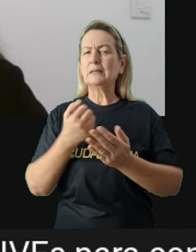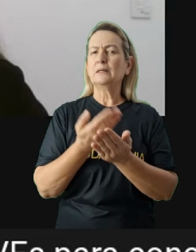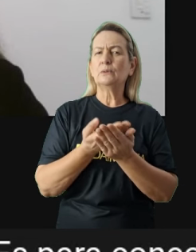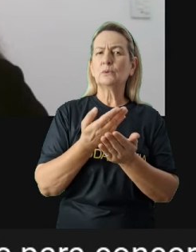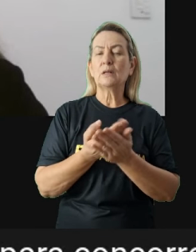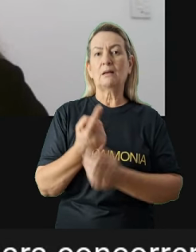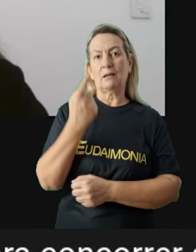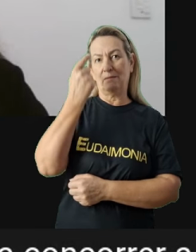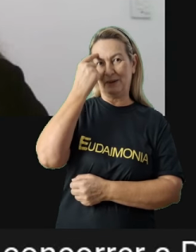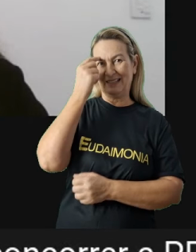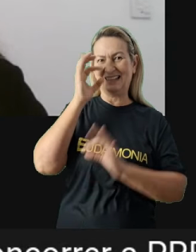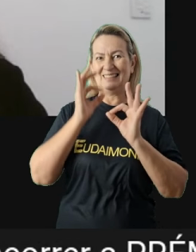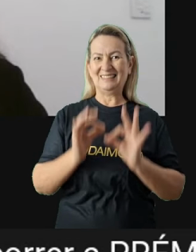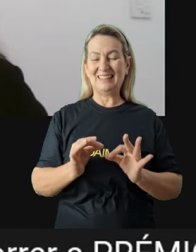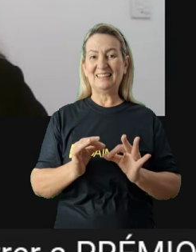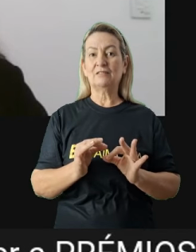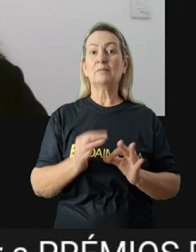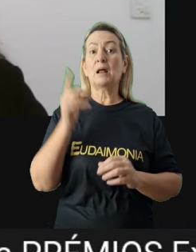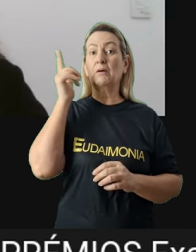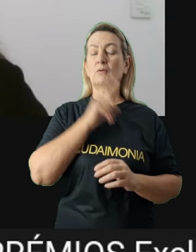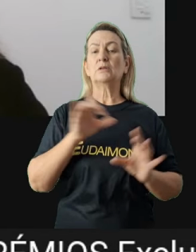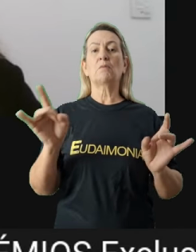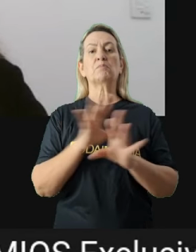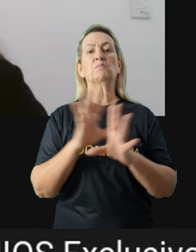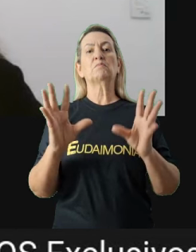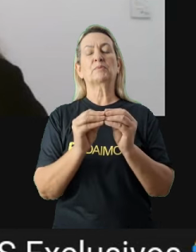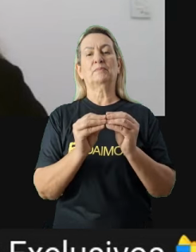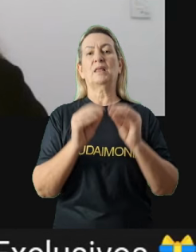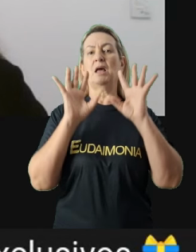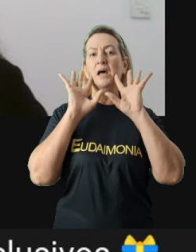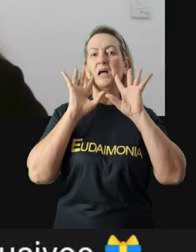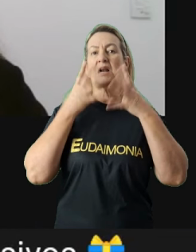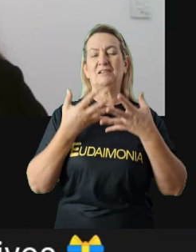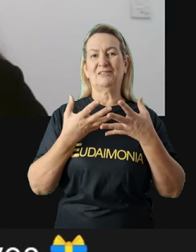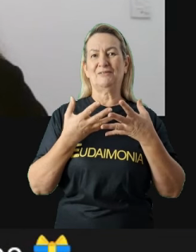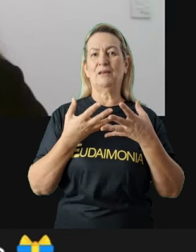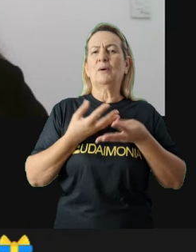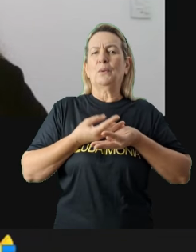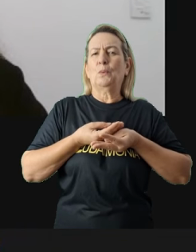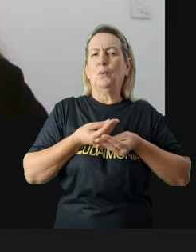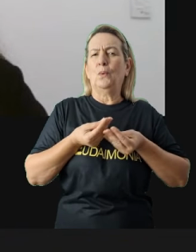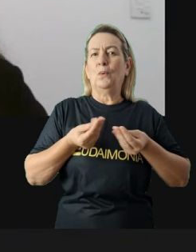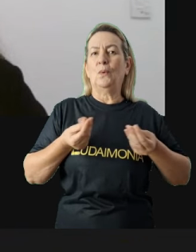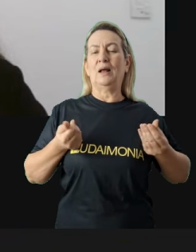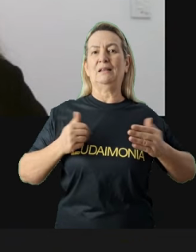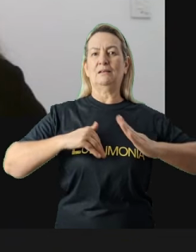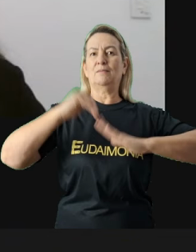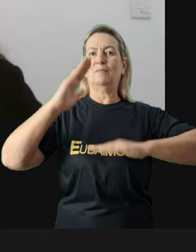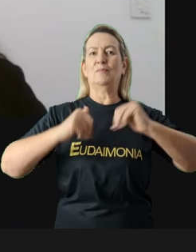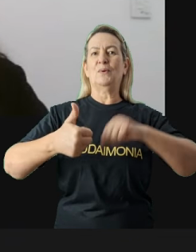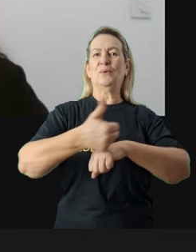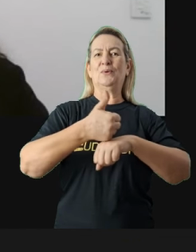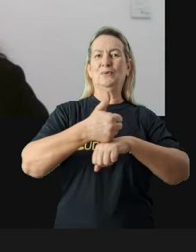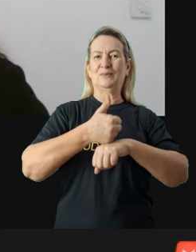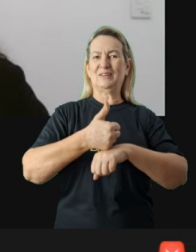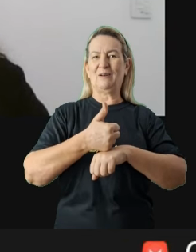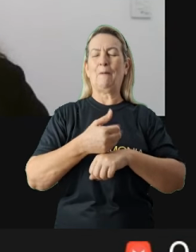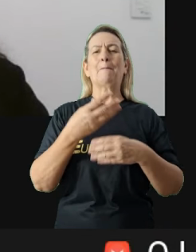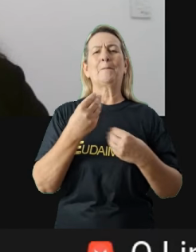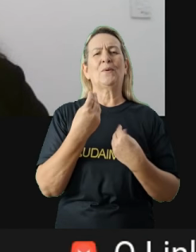indicado, foi falado, vou ter que ler esse negócio. Tem que ler, tem que ir atrás, tem que estudar e tem que pensar para justamente chegar a